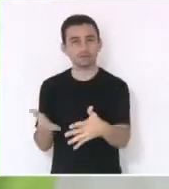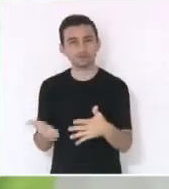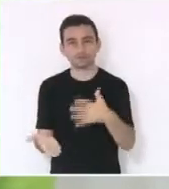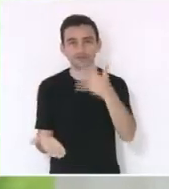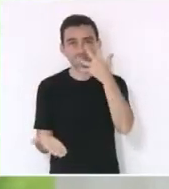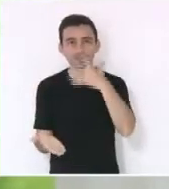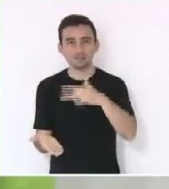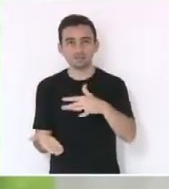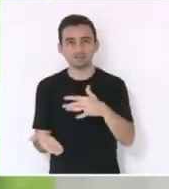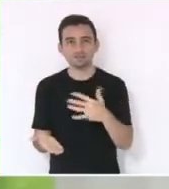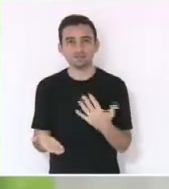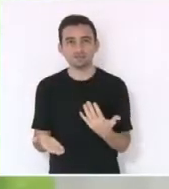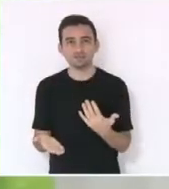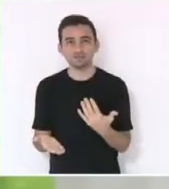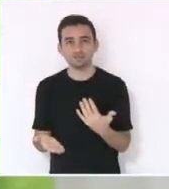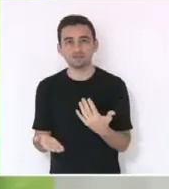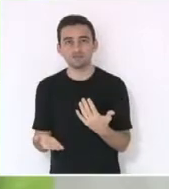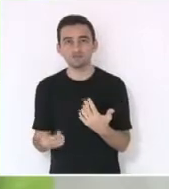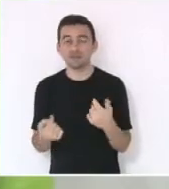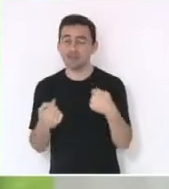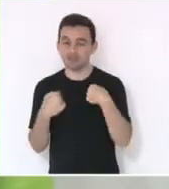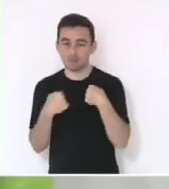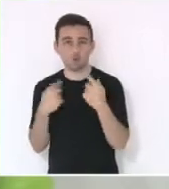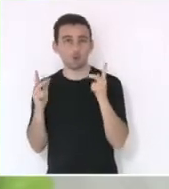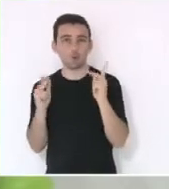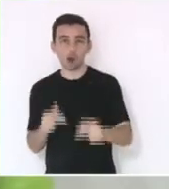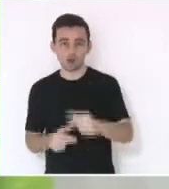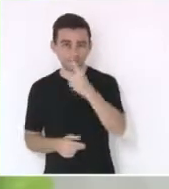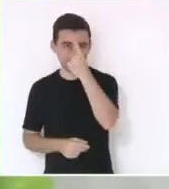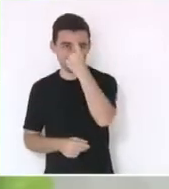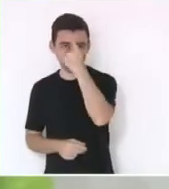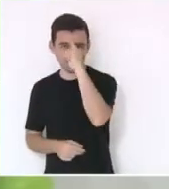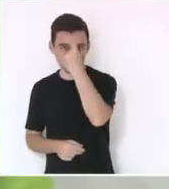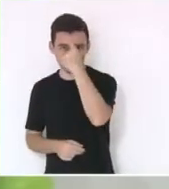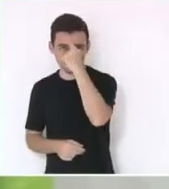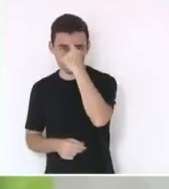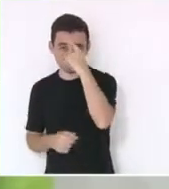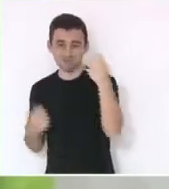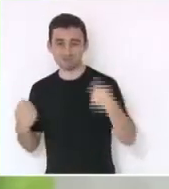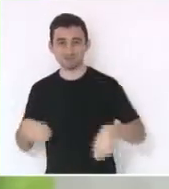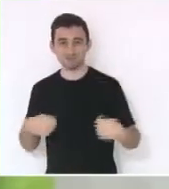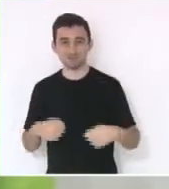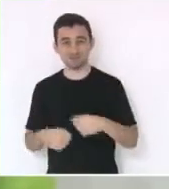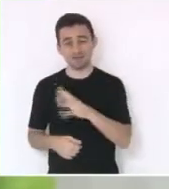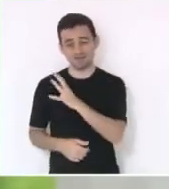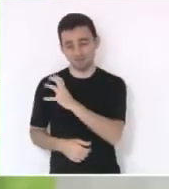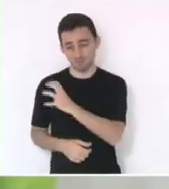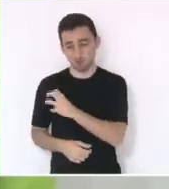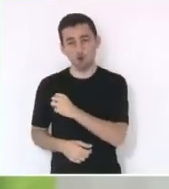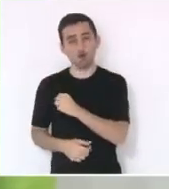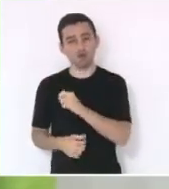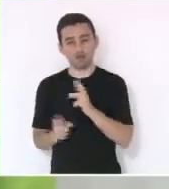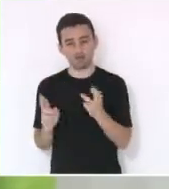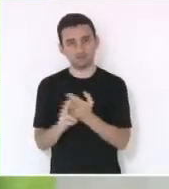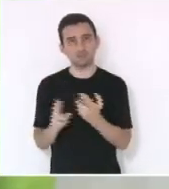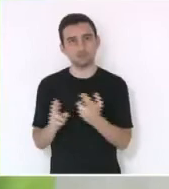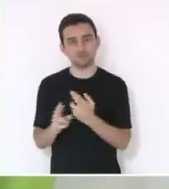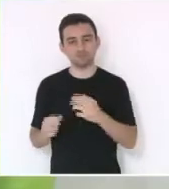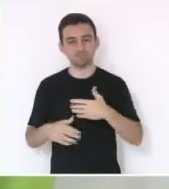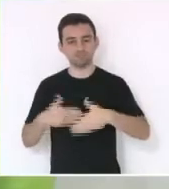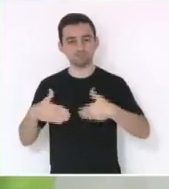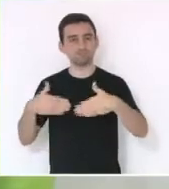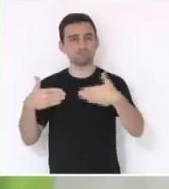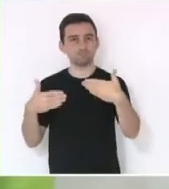E eu trabalho na linha da filosofia indiana, né, que o amor se constrói na relação. E lá eles desenvolveram um